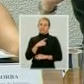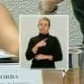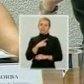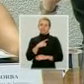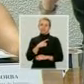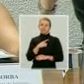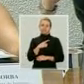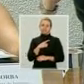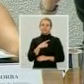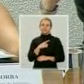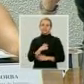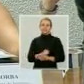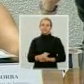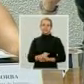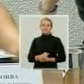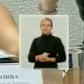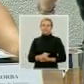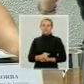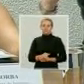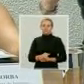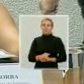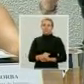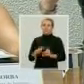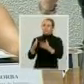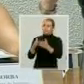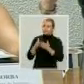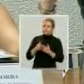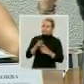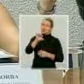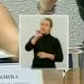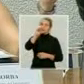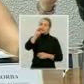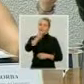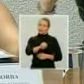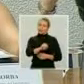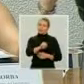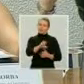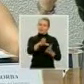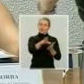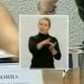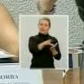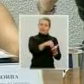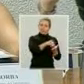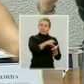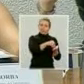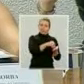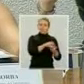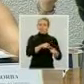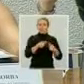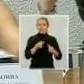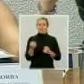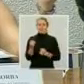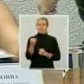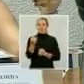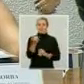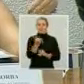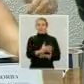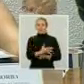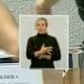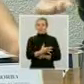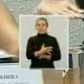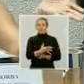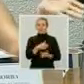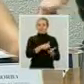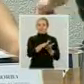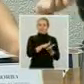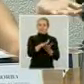solicitação de 90 títulos na época, mas a quantidade de impressão de cada